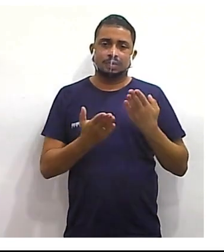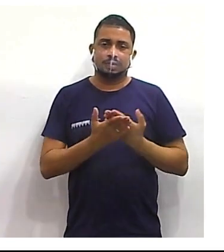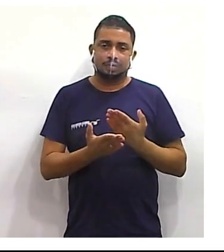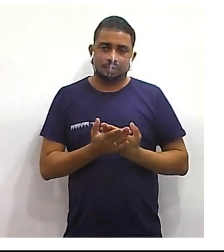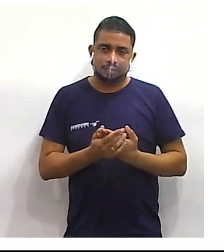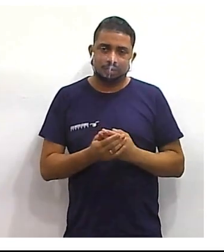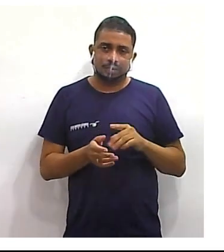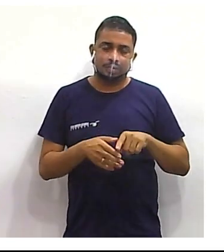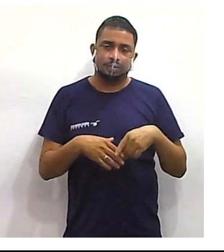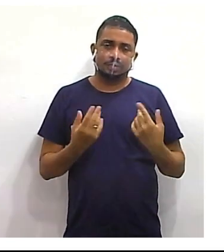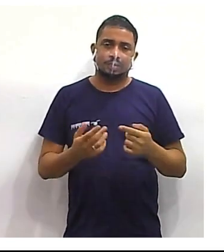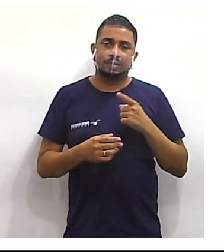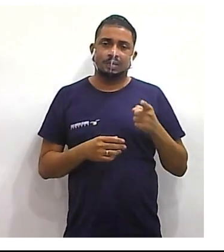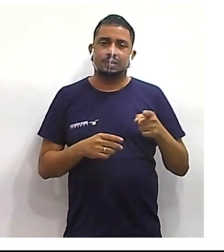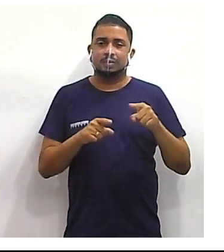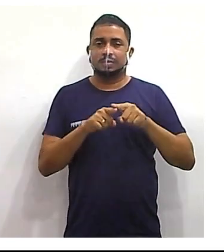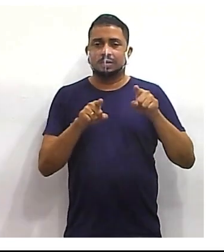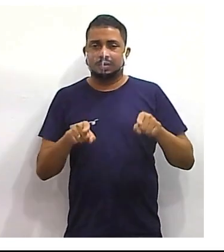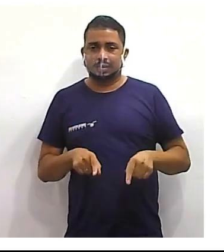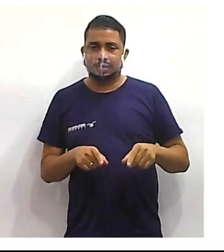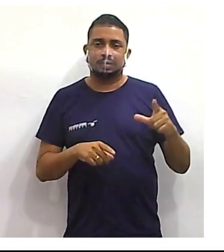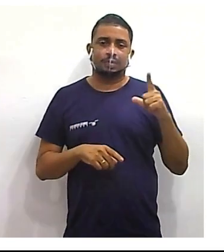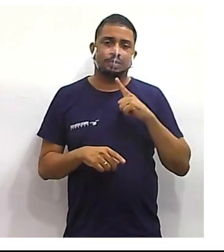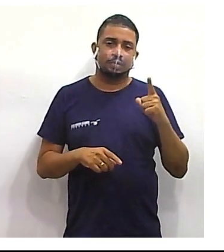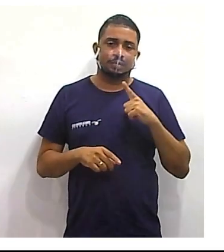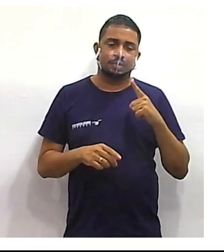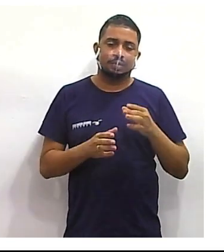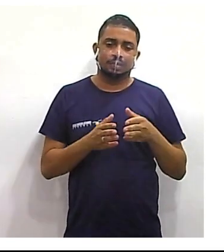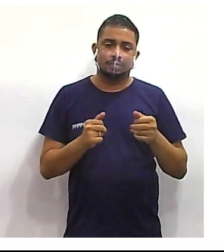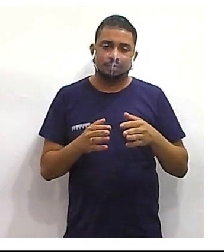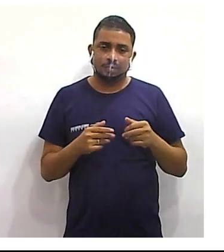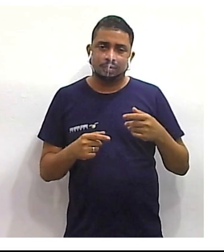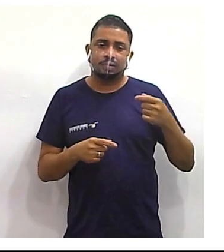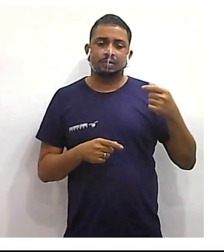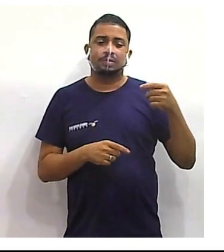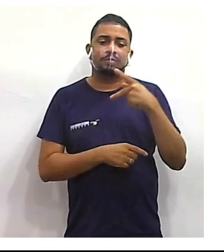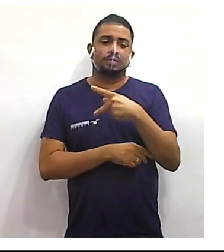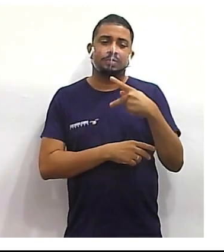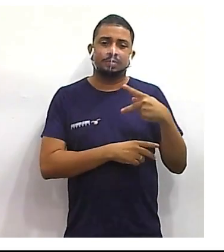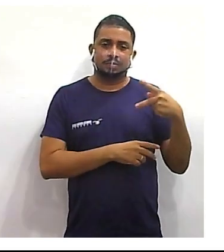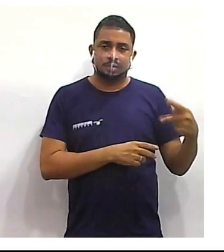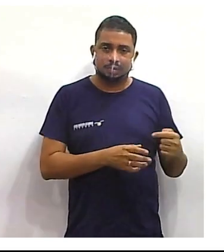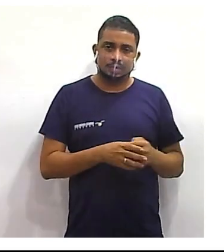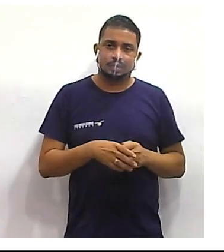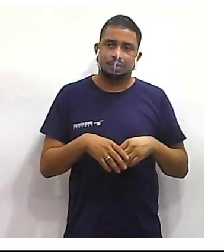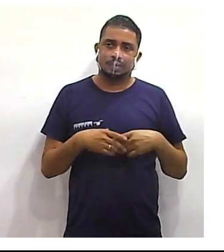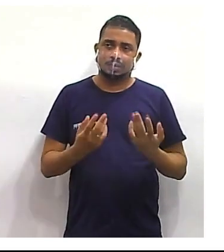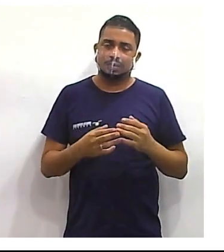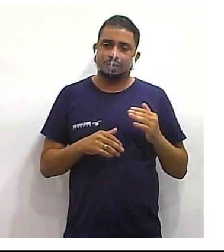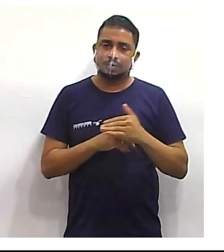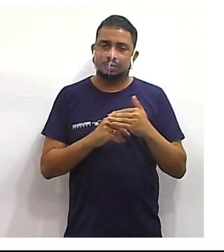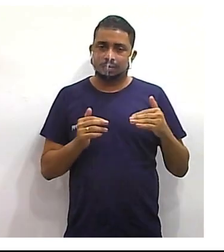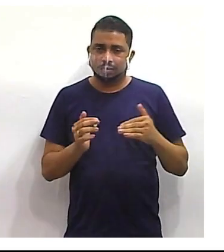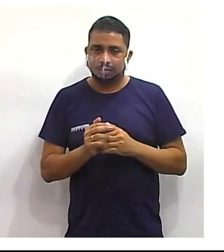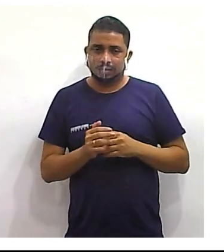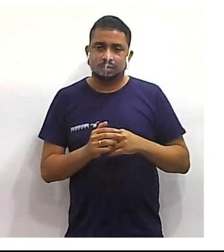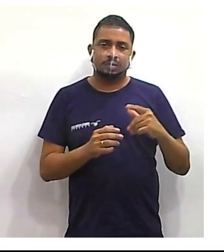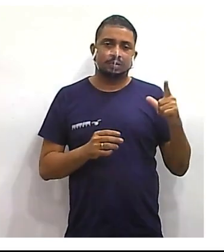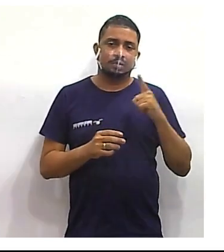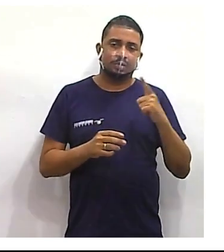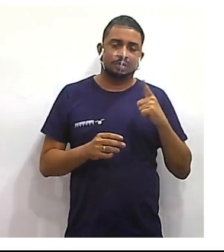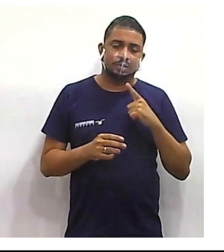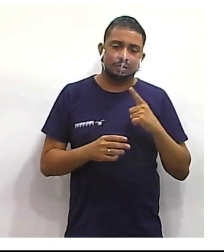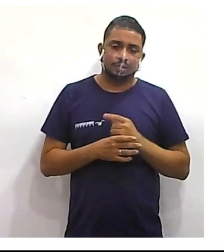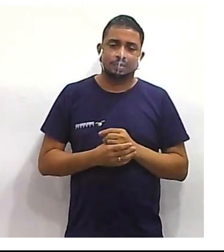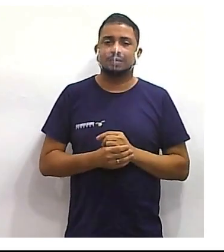Então, esse projeto, ele reúne, né, essas demandas da política educacional e tudo isso tem a